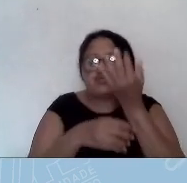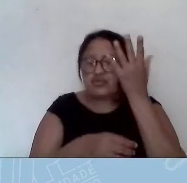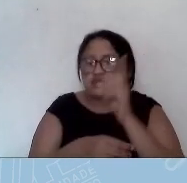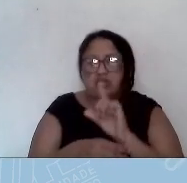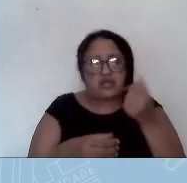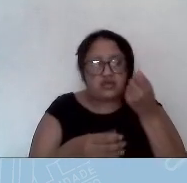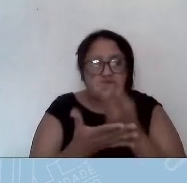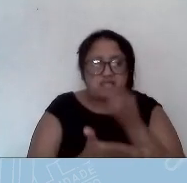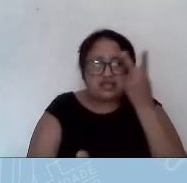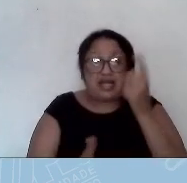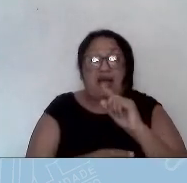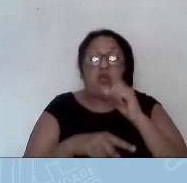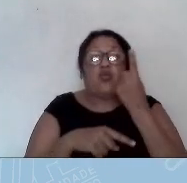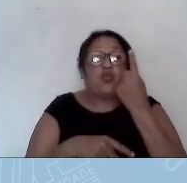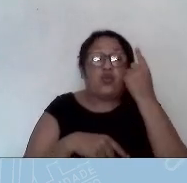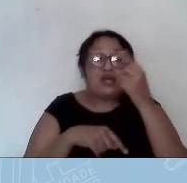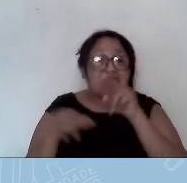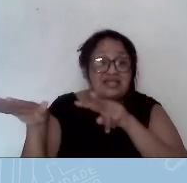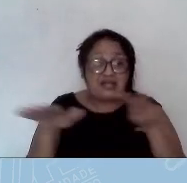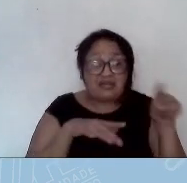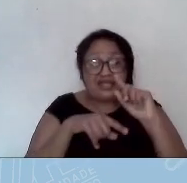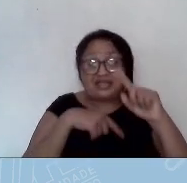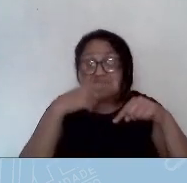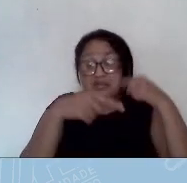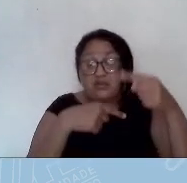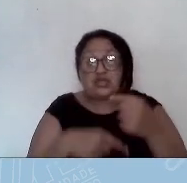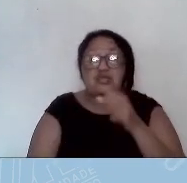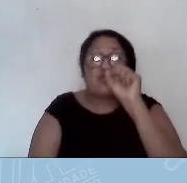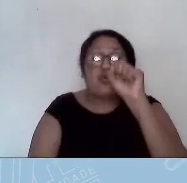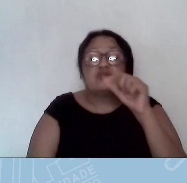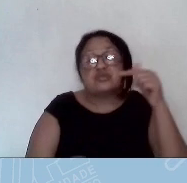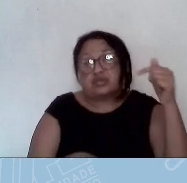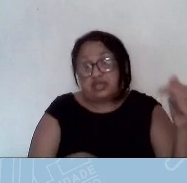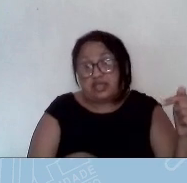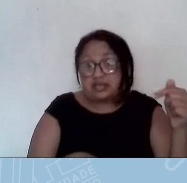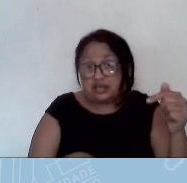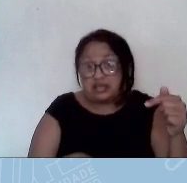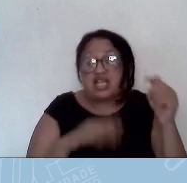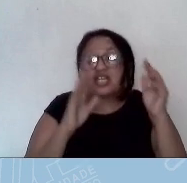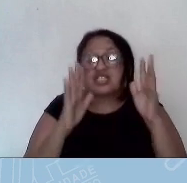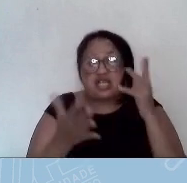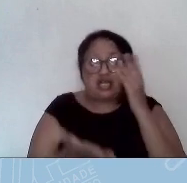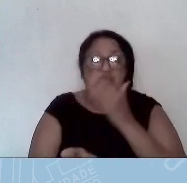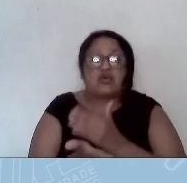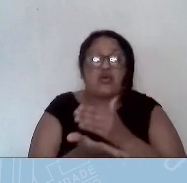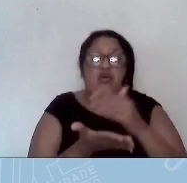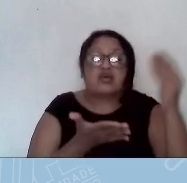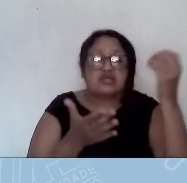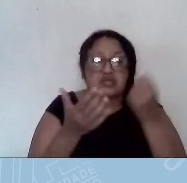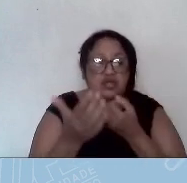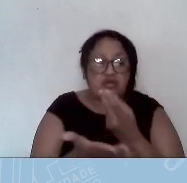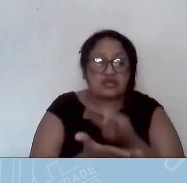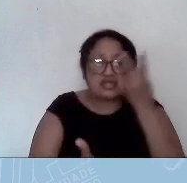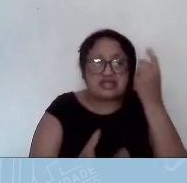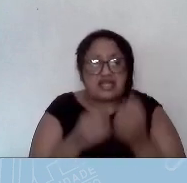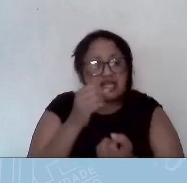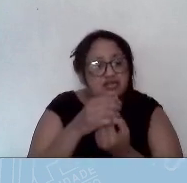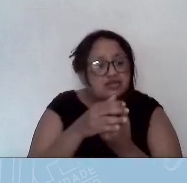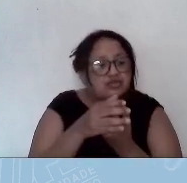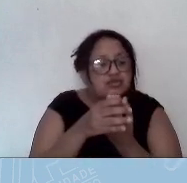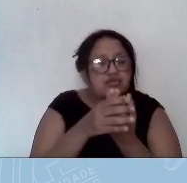uma semana depois no dia 8 do 7 já estava acontecendo a germinação e